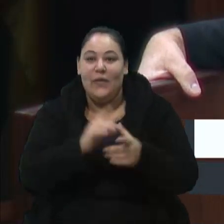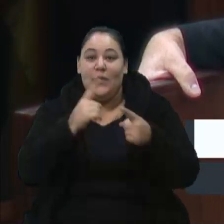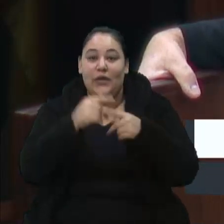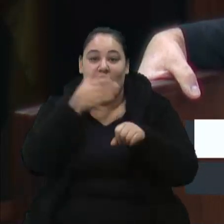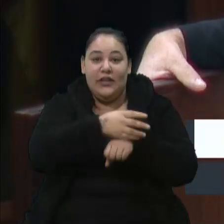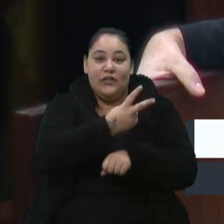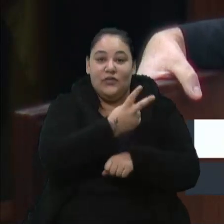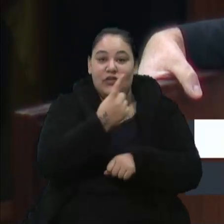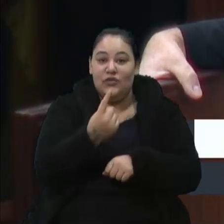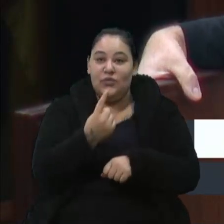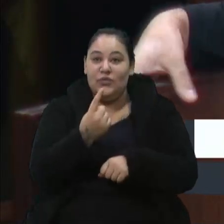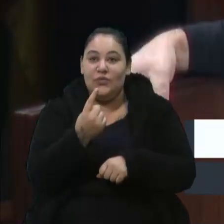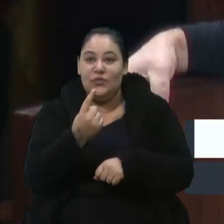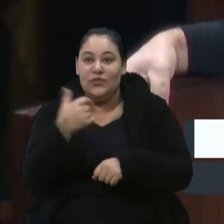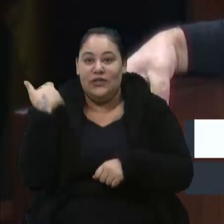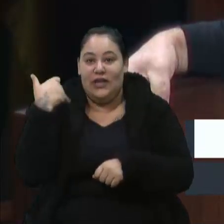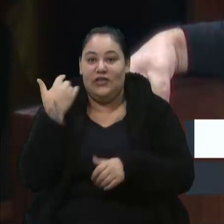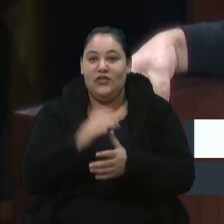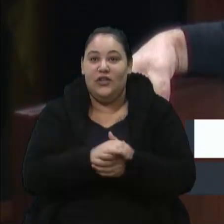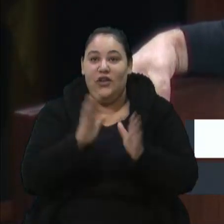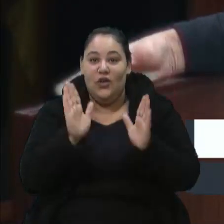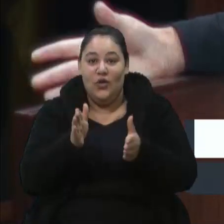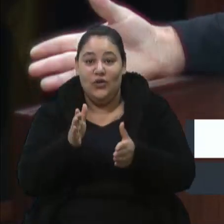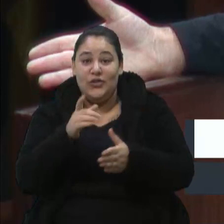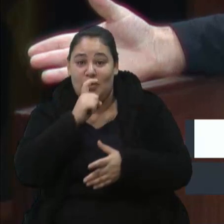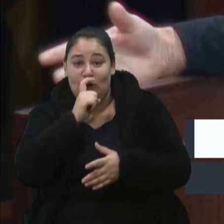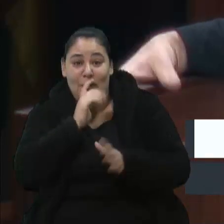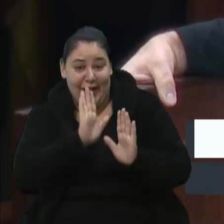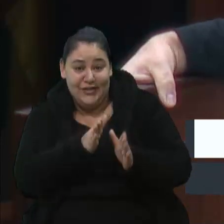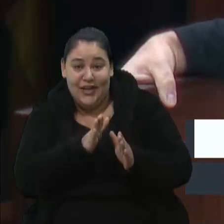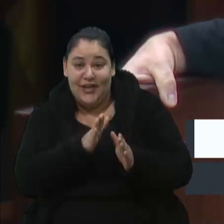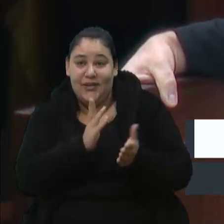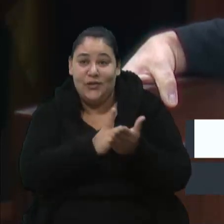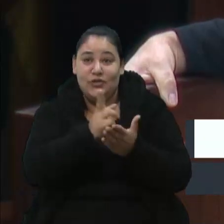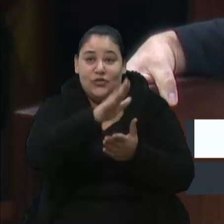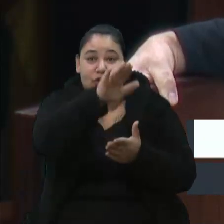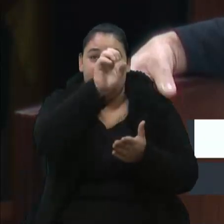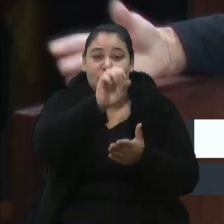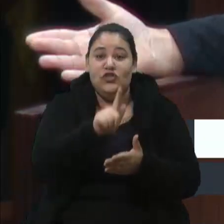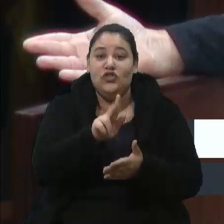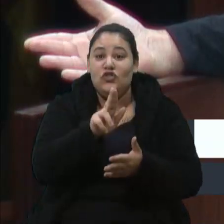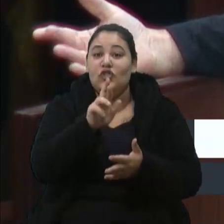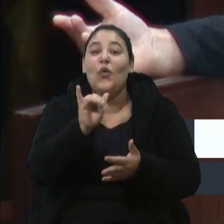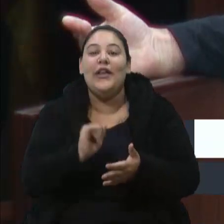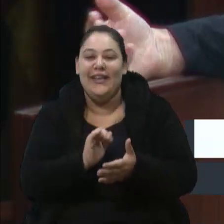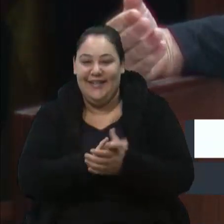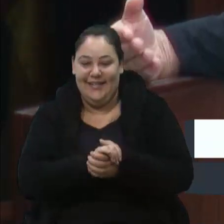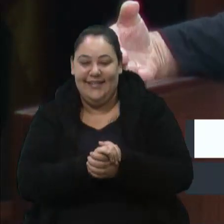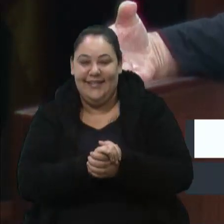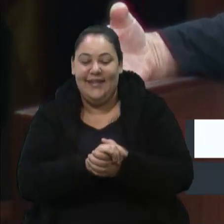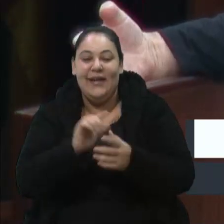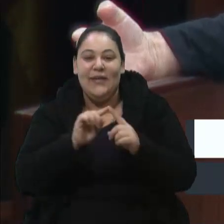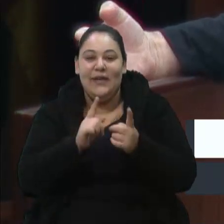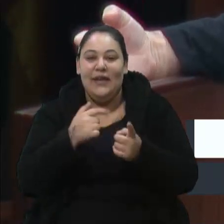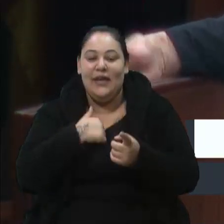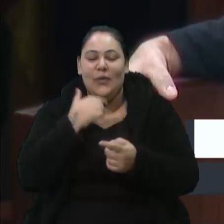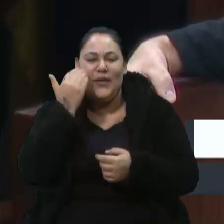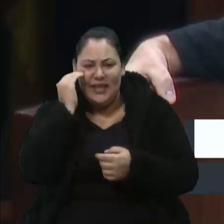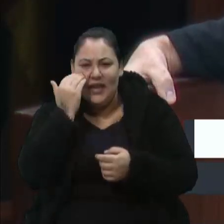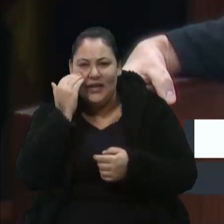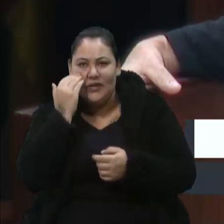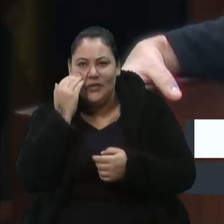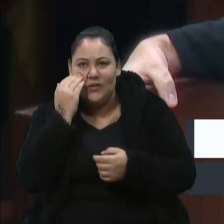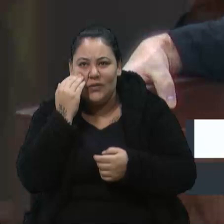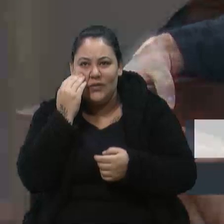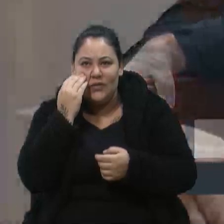anos e as pessoas me chamam de guri, hoje eu sou pai e continuam me chamando de guri, para mim é o máximo. Agora, querer, sabe, eu entendo o fervor do debate,